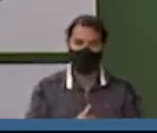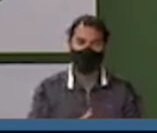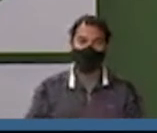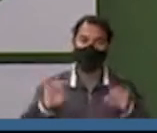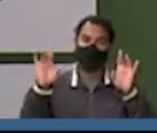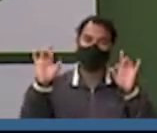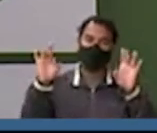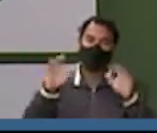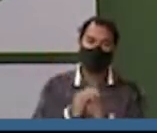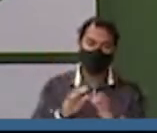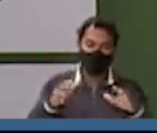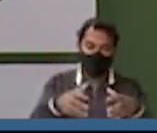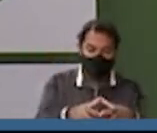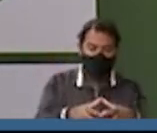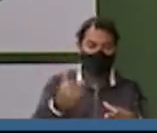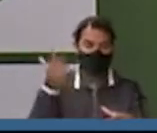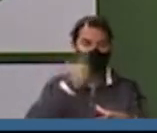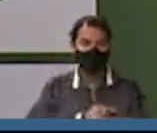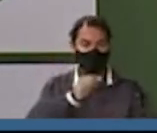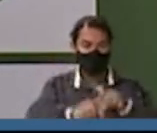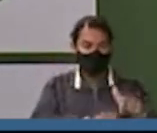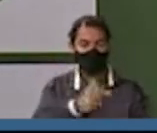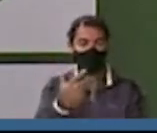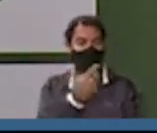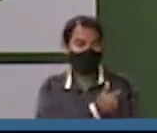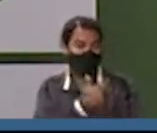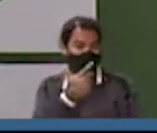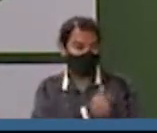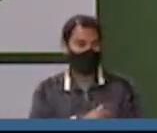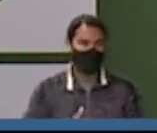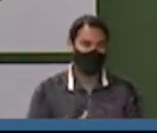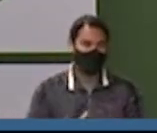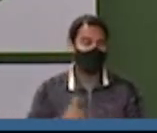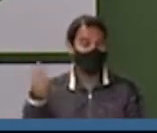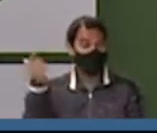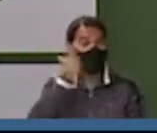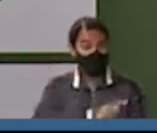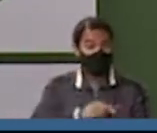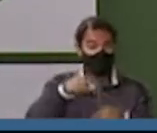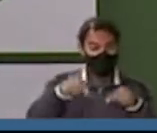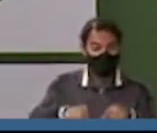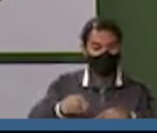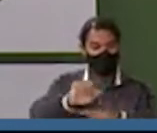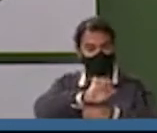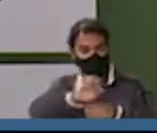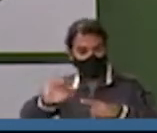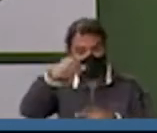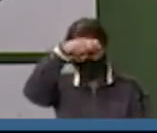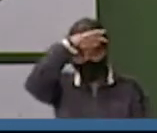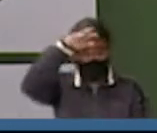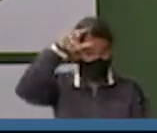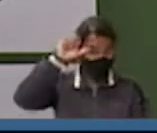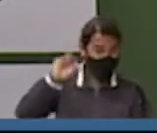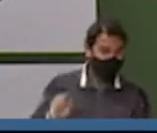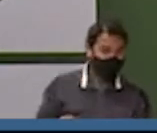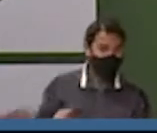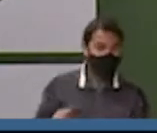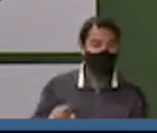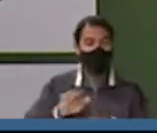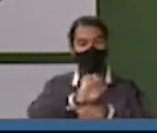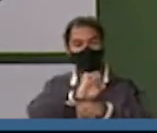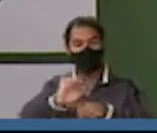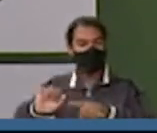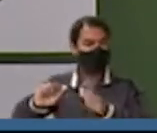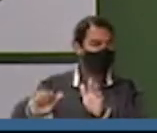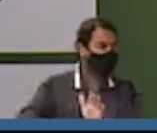principalmente as equipes de imunização, tornando o nosso querido Mato Grosso do Sul como estado hoje que está